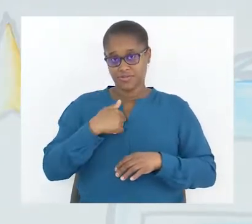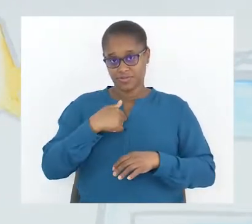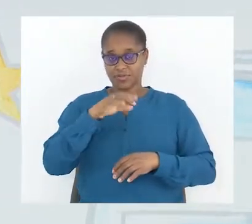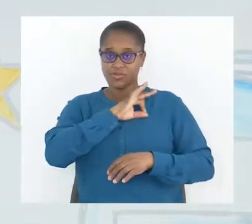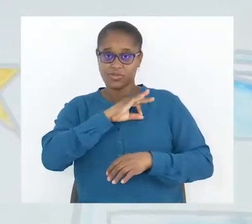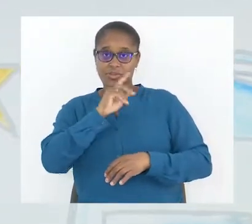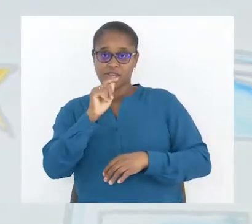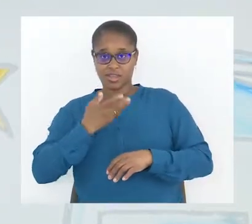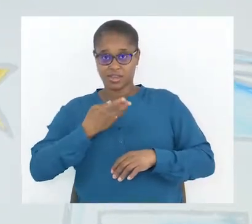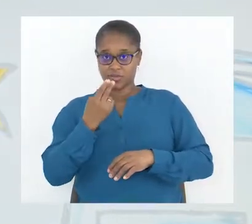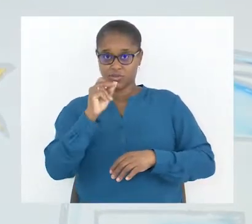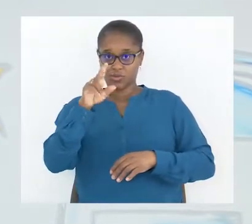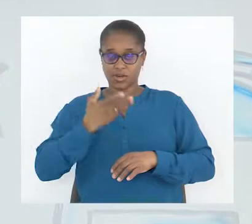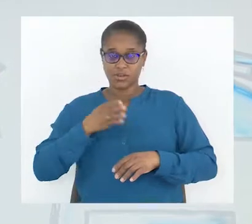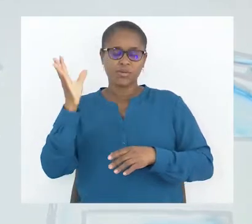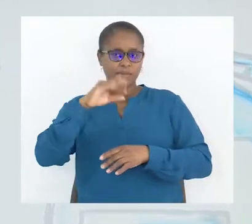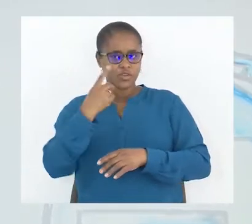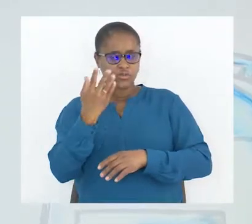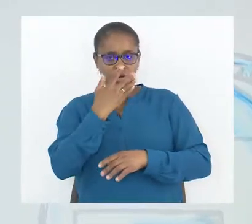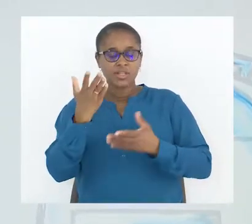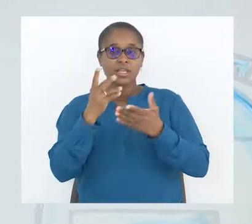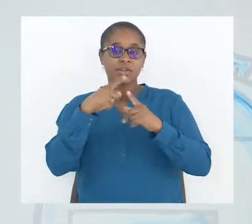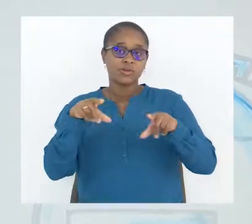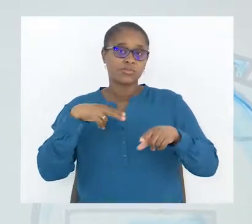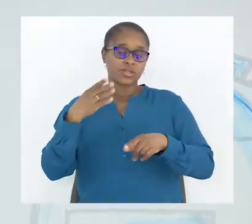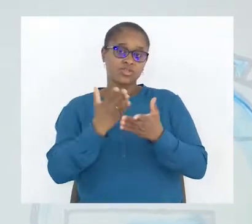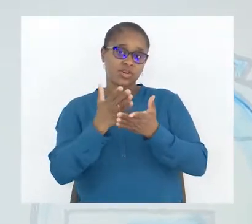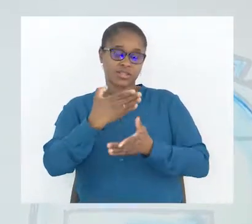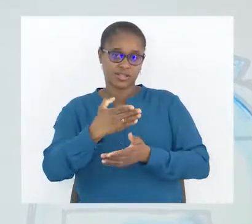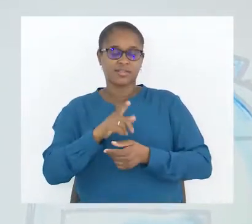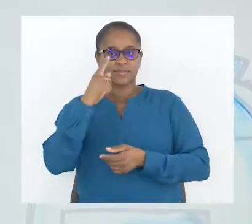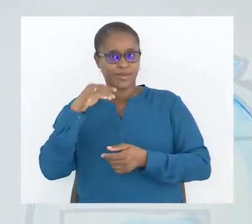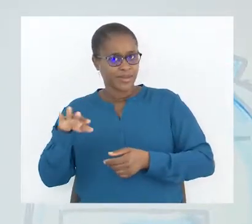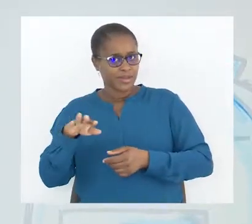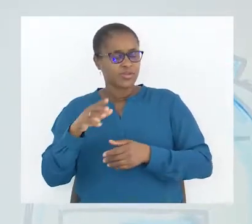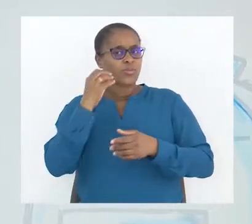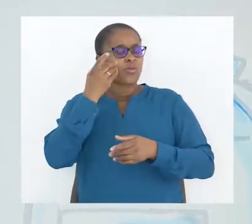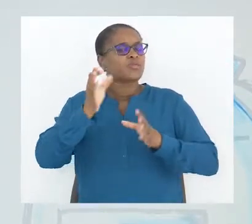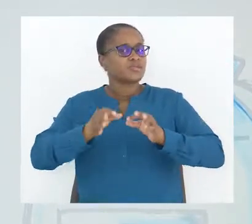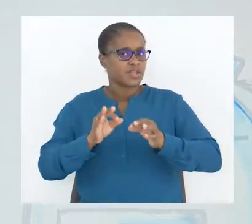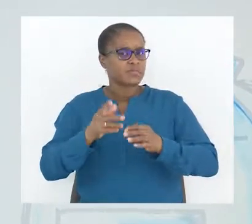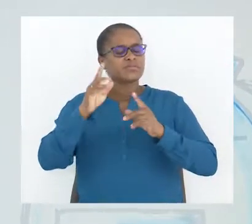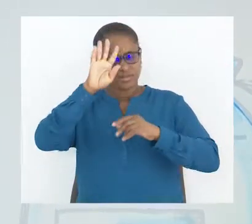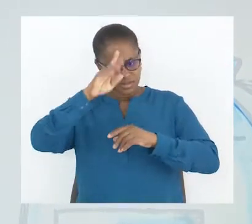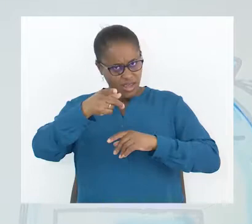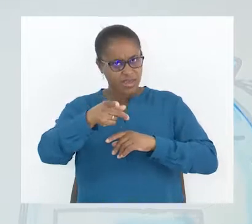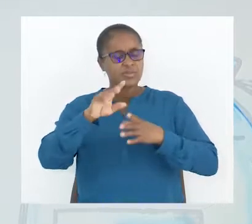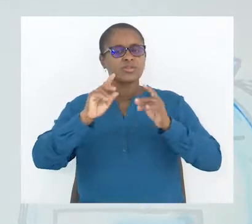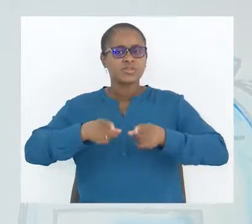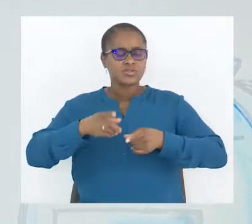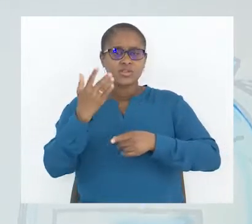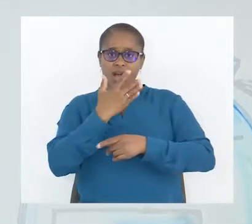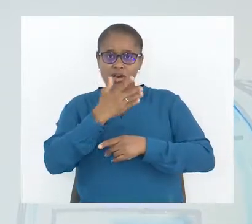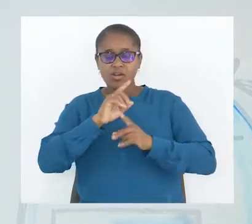para mais uma aula de língua portuguesa do 7º ano. Meninos, como sempre, sabem que no início da nossa aula fazemos